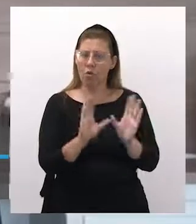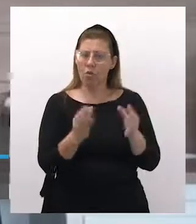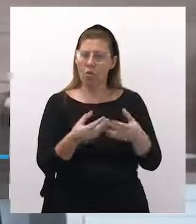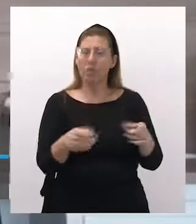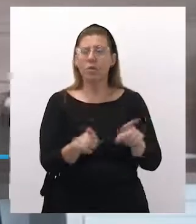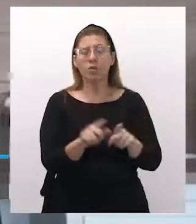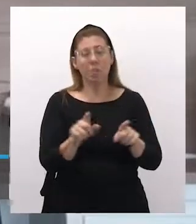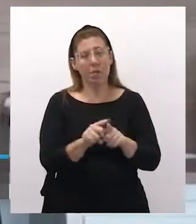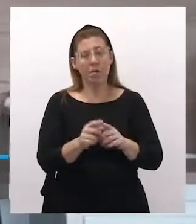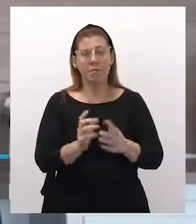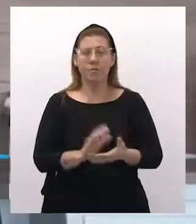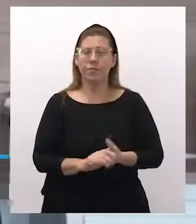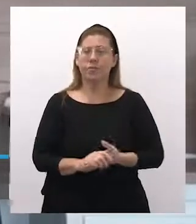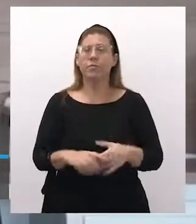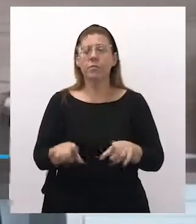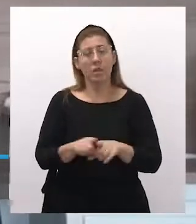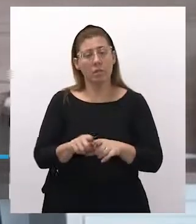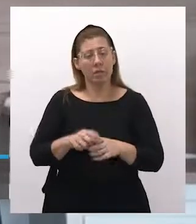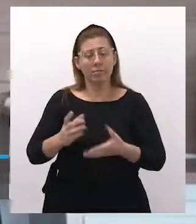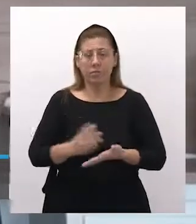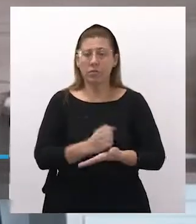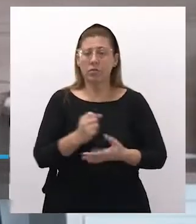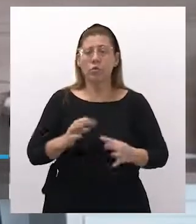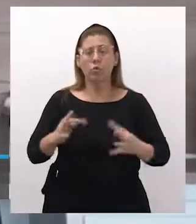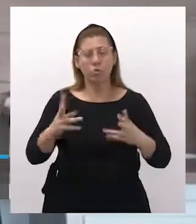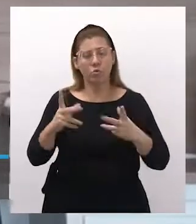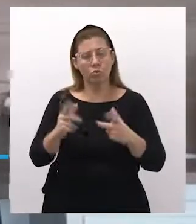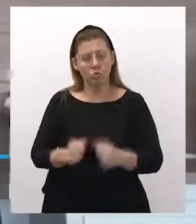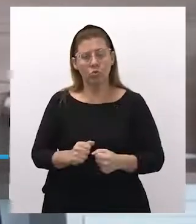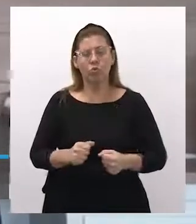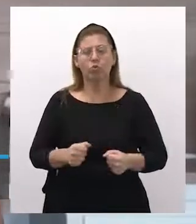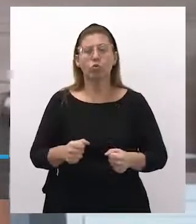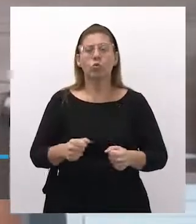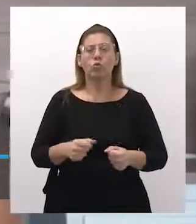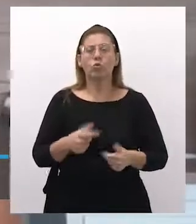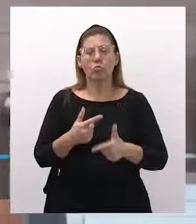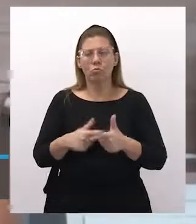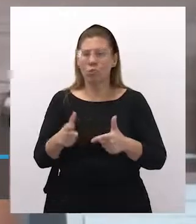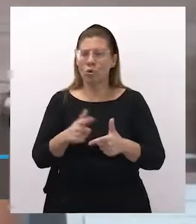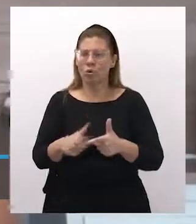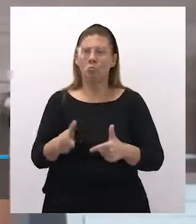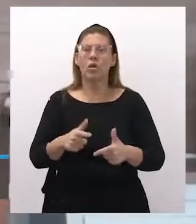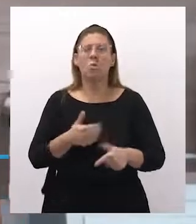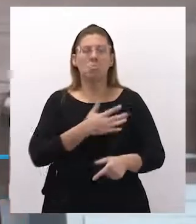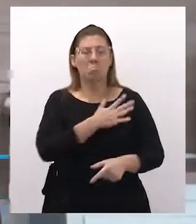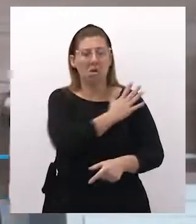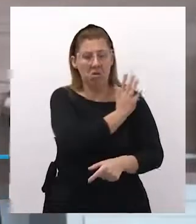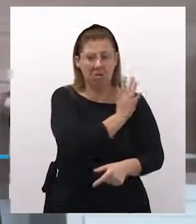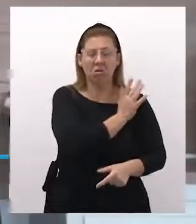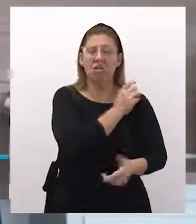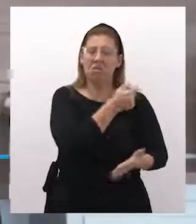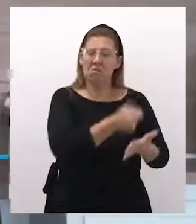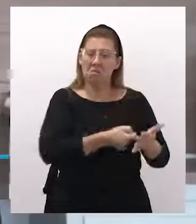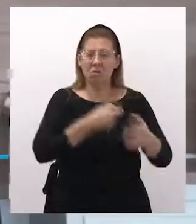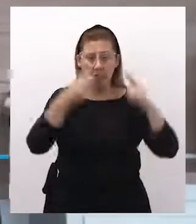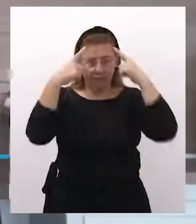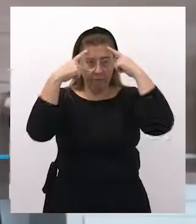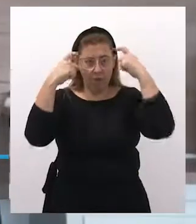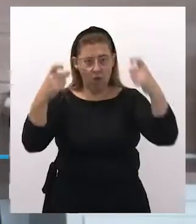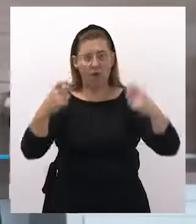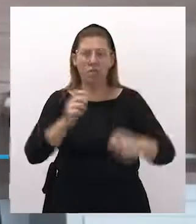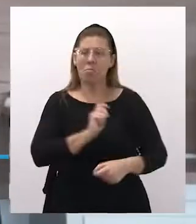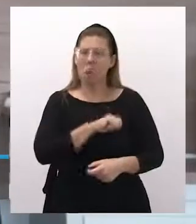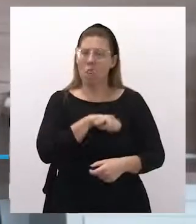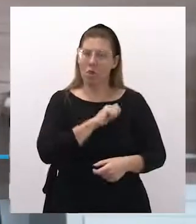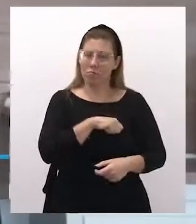de colocá-los a salvo de toda forma de negligência, discriminação, exploração, violência,